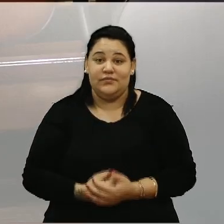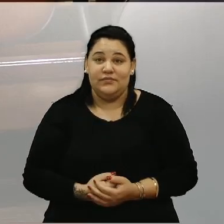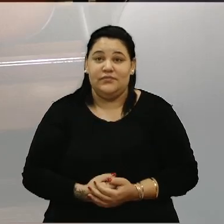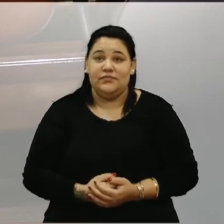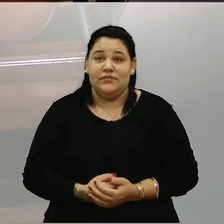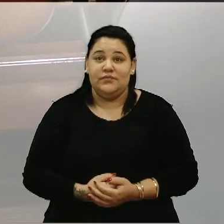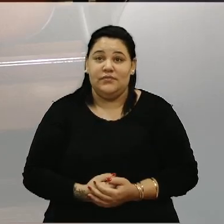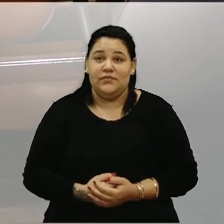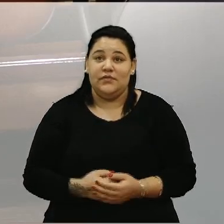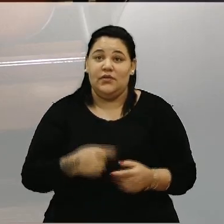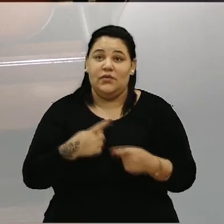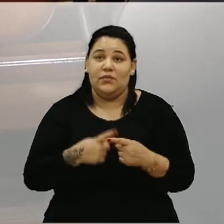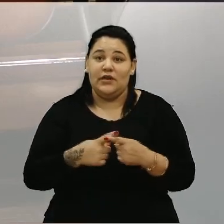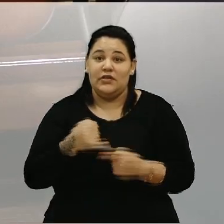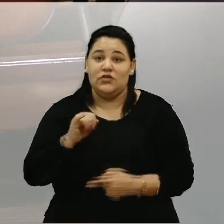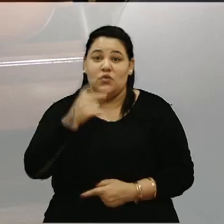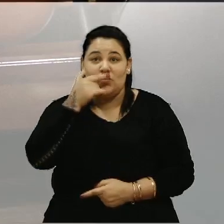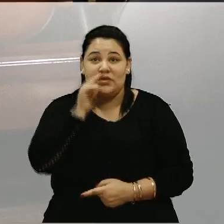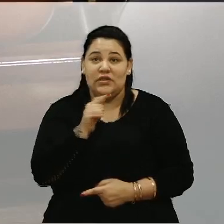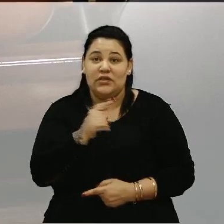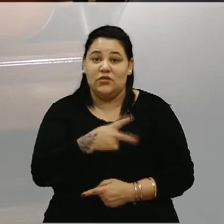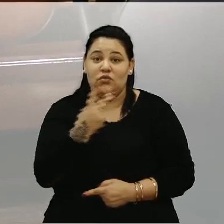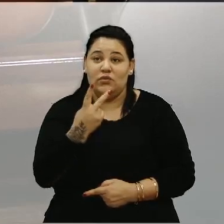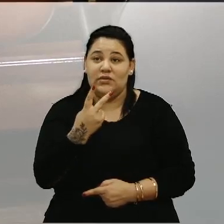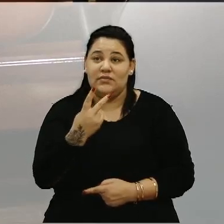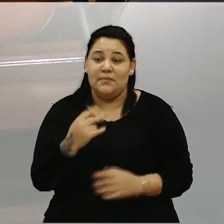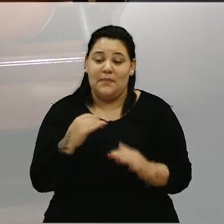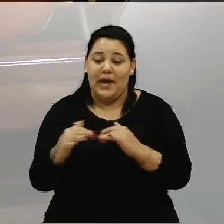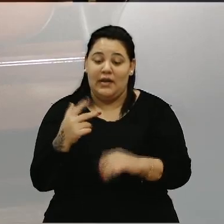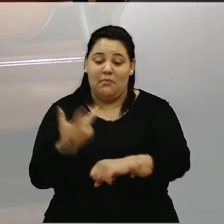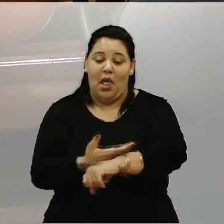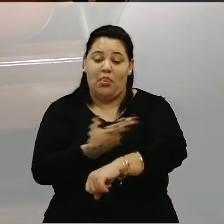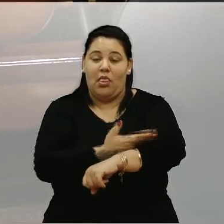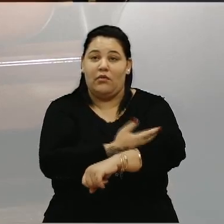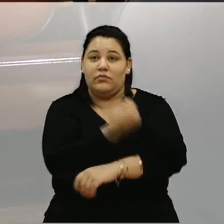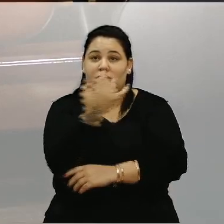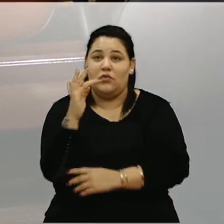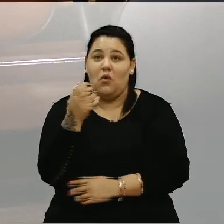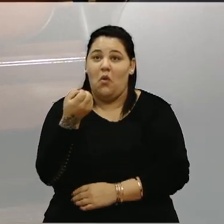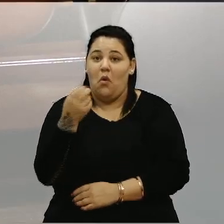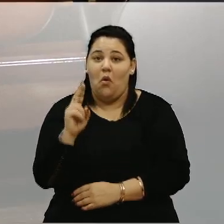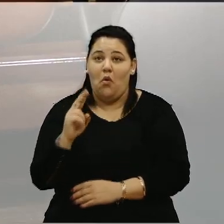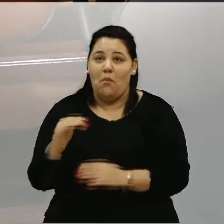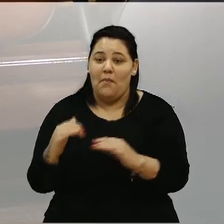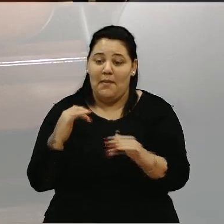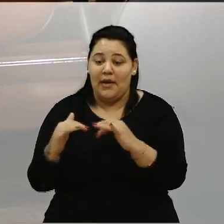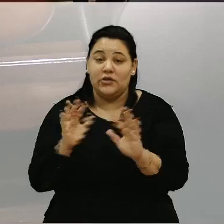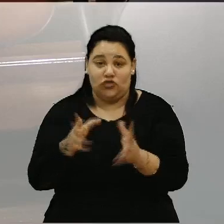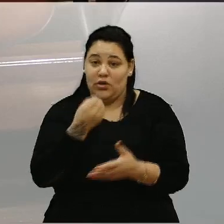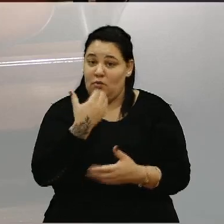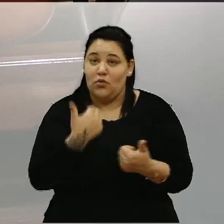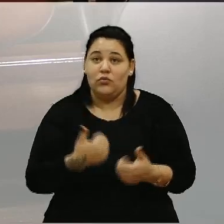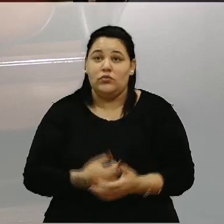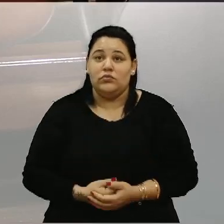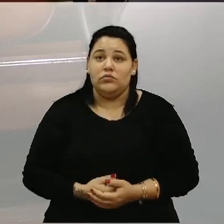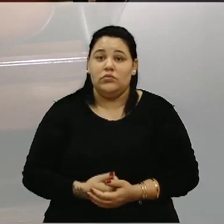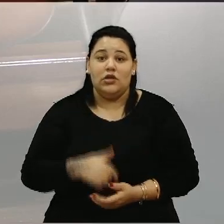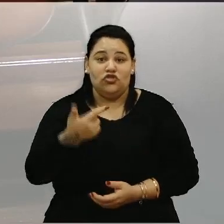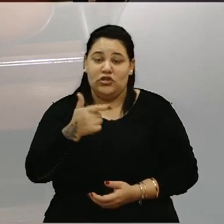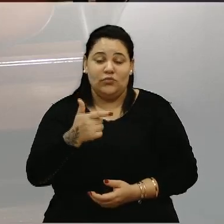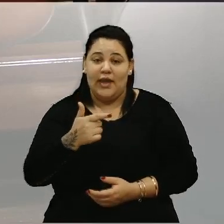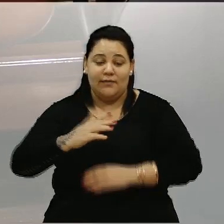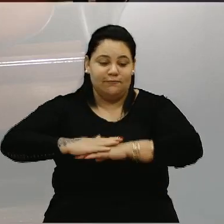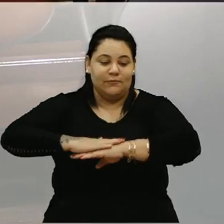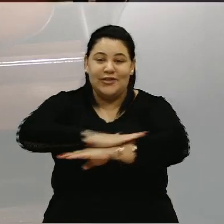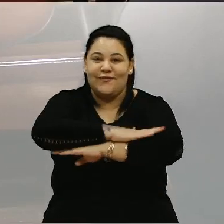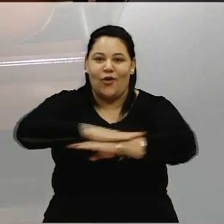consiga 2 roçadeiras para roçar os matos aí da cidade, ou uma máquina de asfalto, já tá valendo. Nós não temos máquina de asfalto na